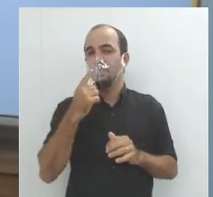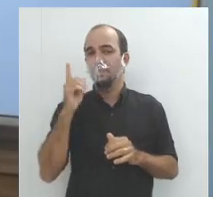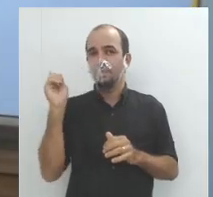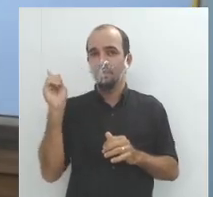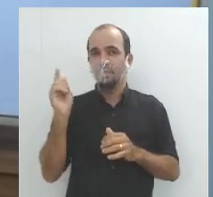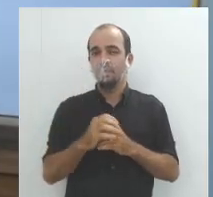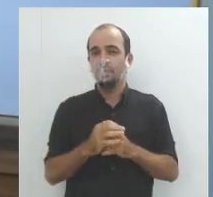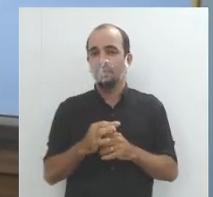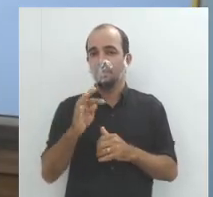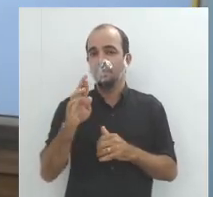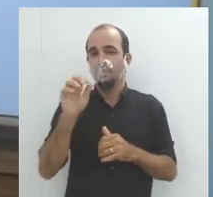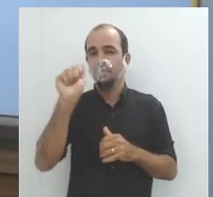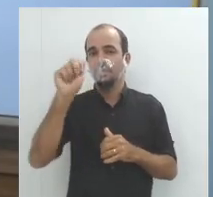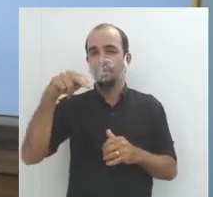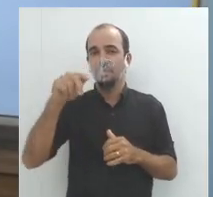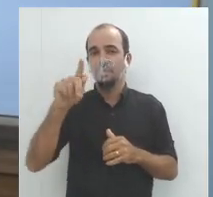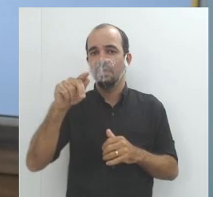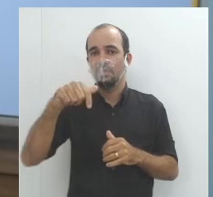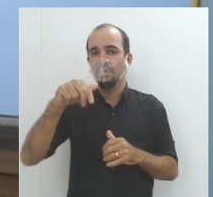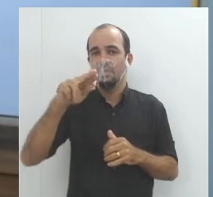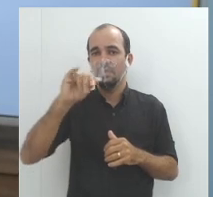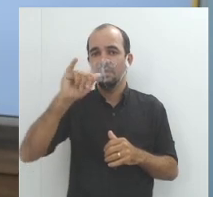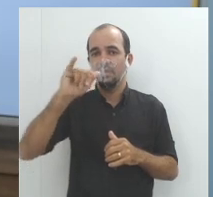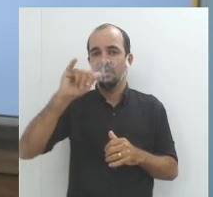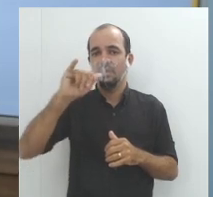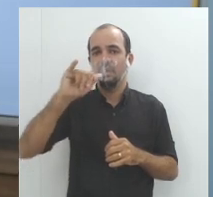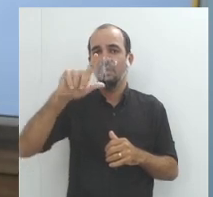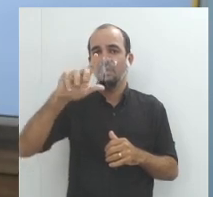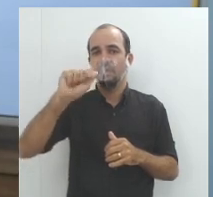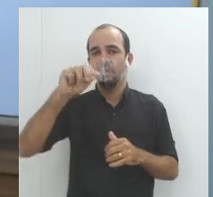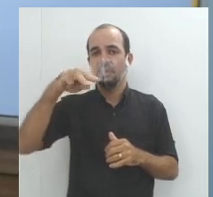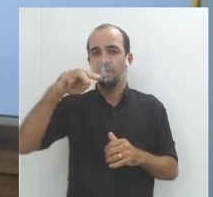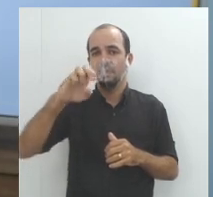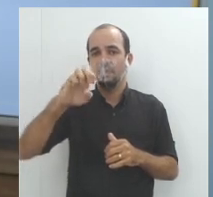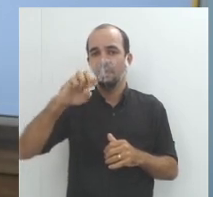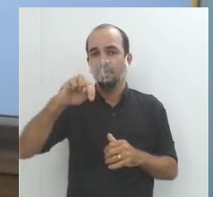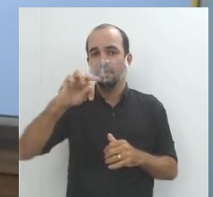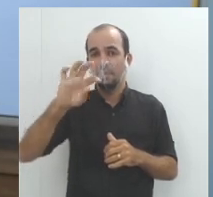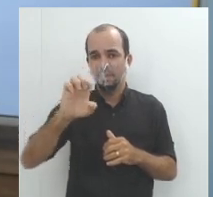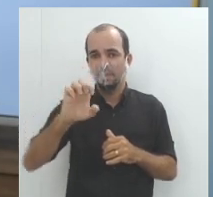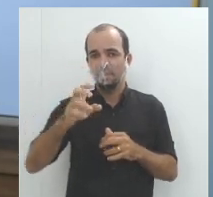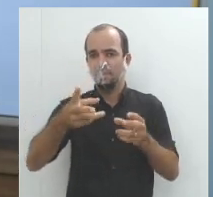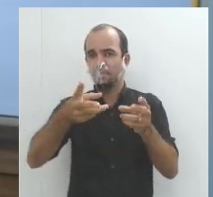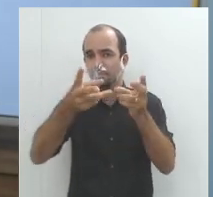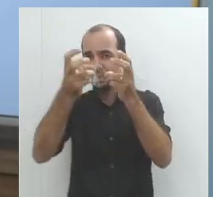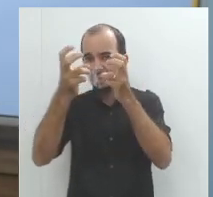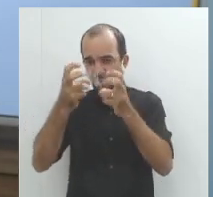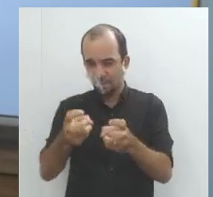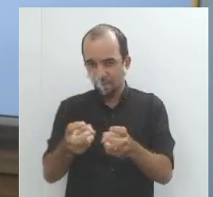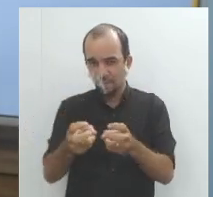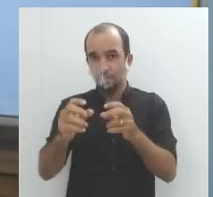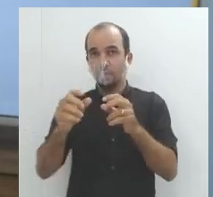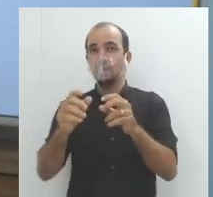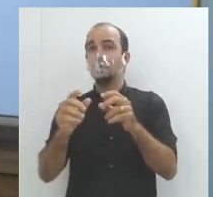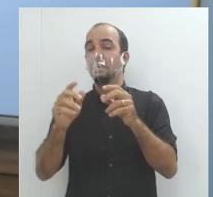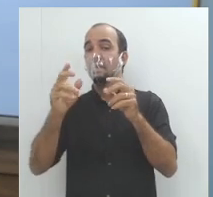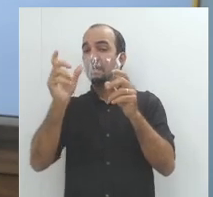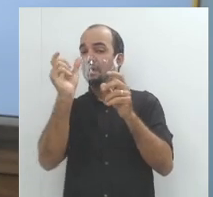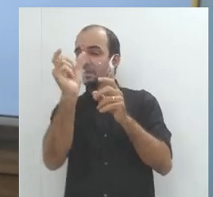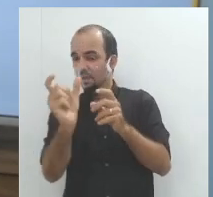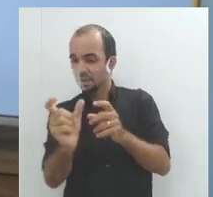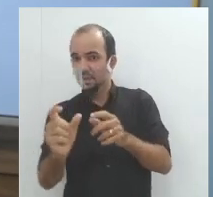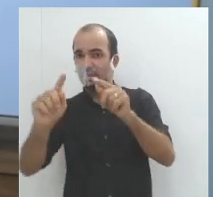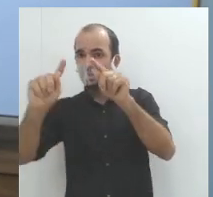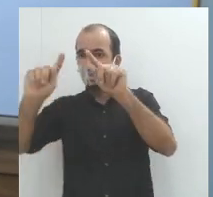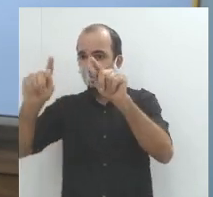Percebeu que o que foi que nós fizemos agora exatamente foi o quê? Trocamos duas